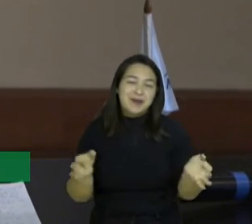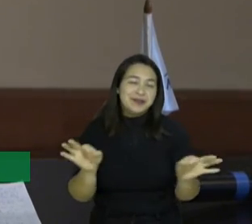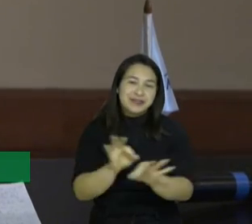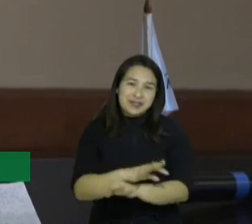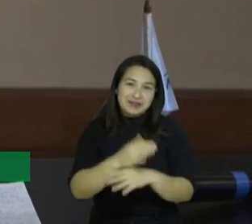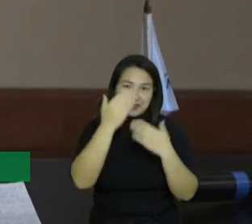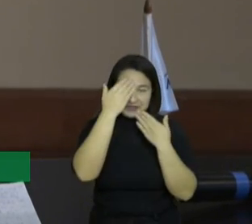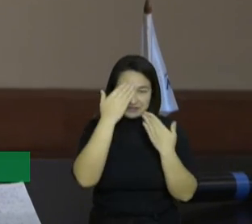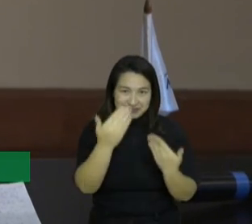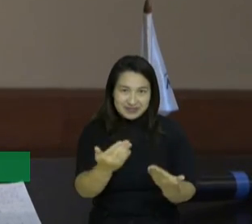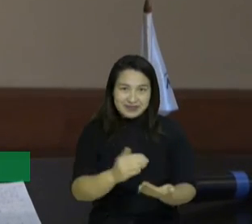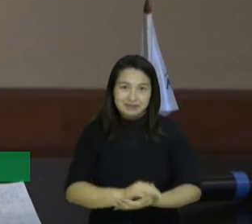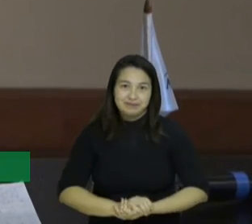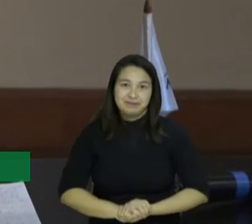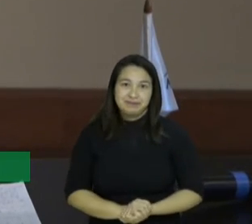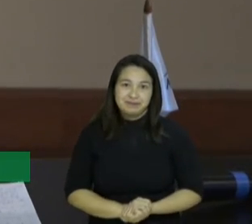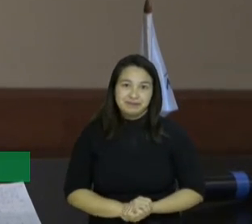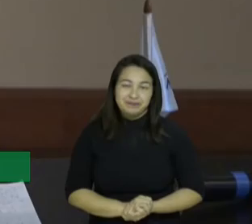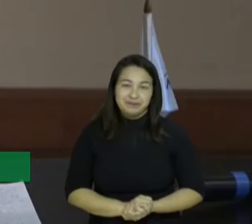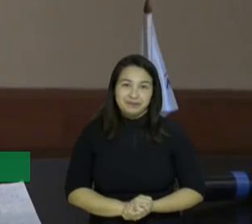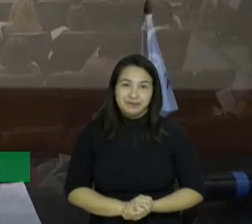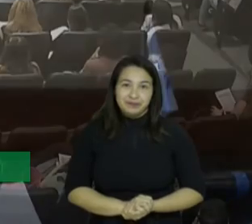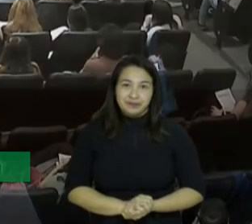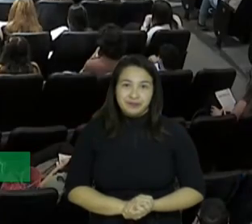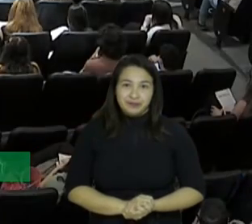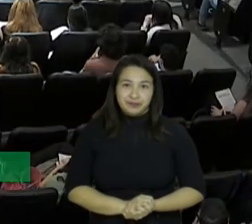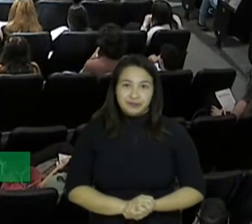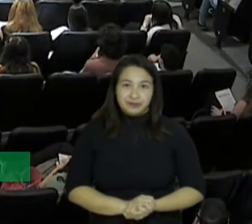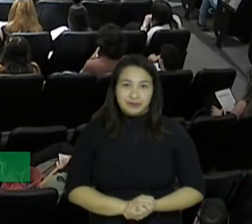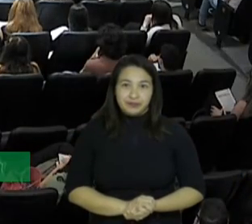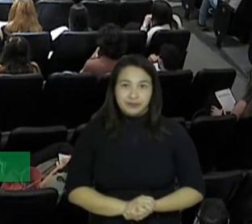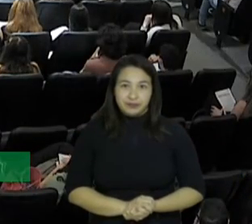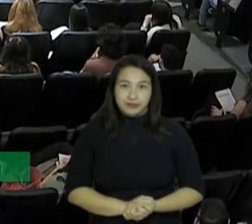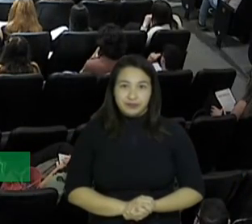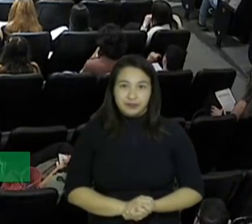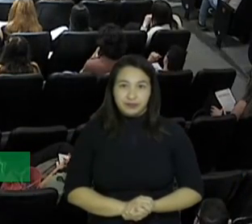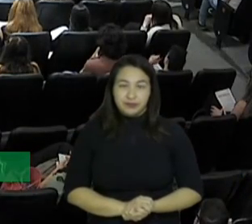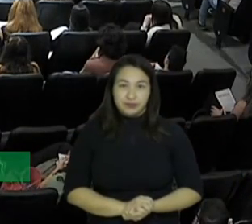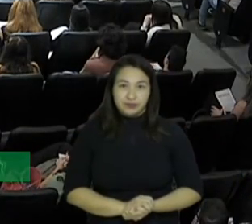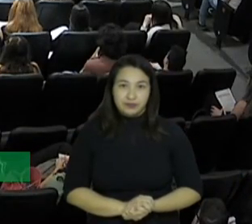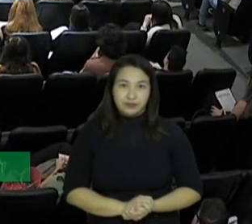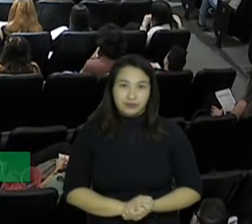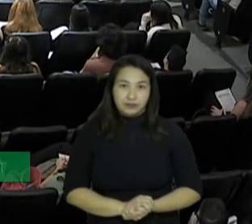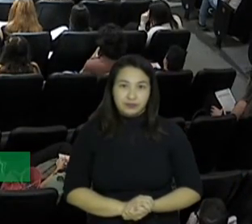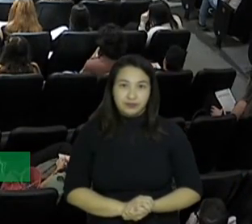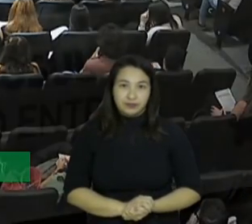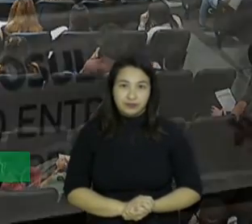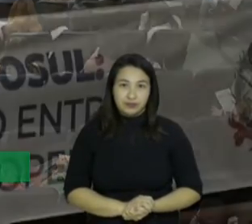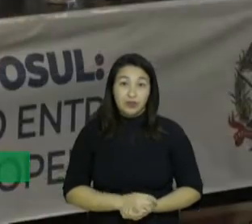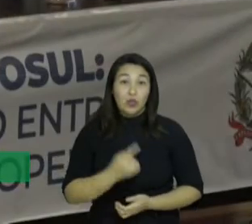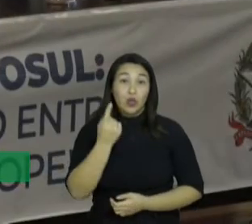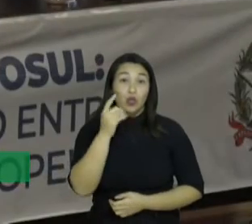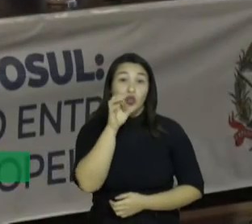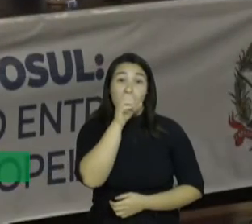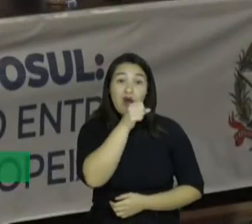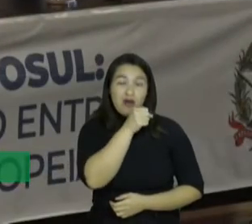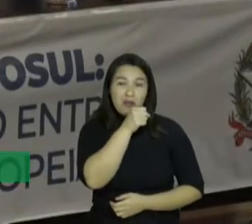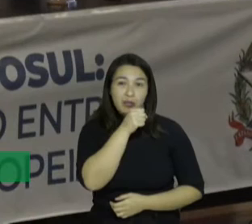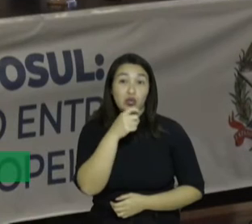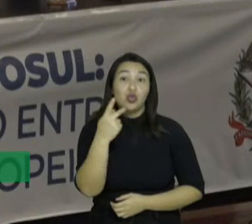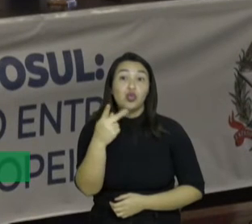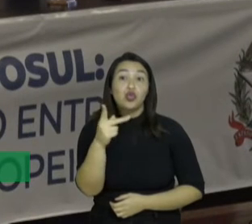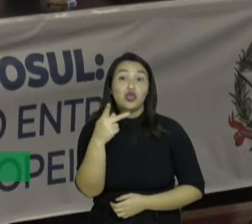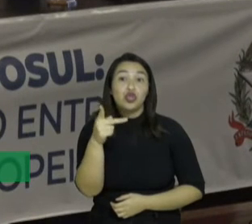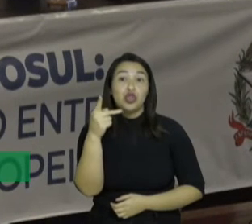Obrigado pelo pelo convite uma só uma só uma Uma Um Um item adicional no seu